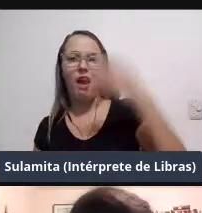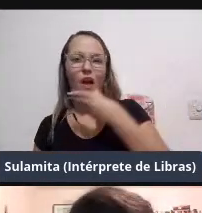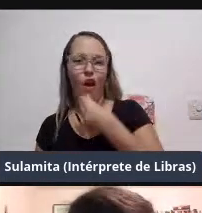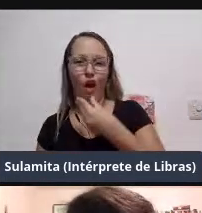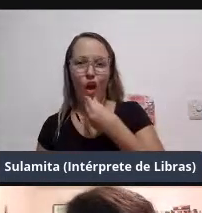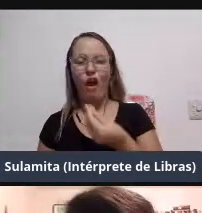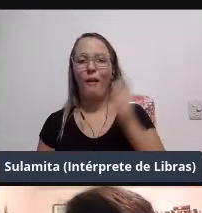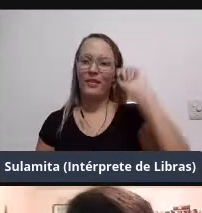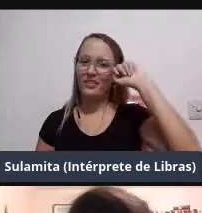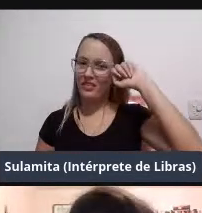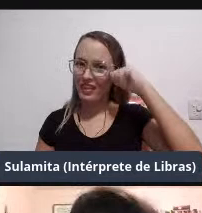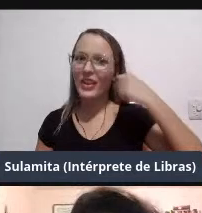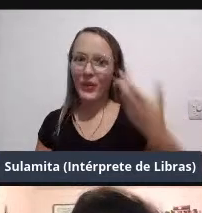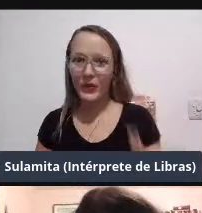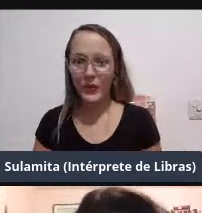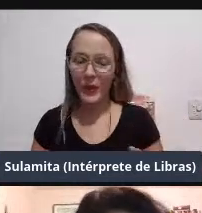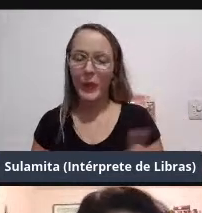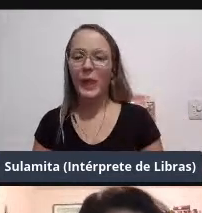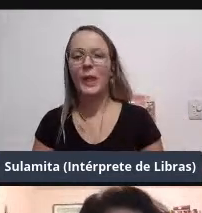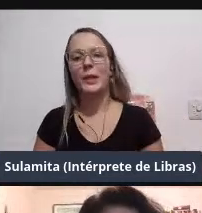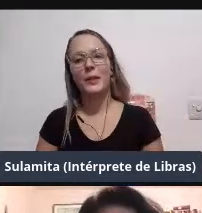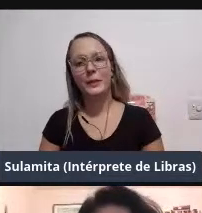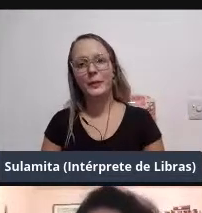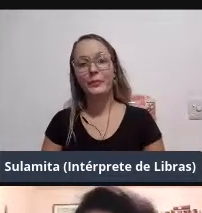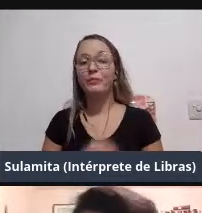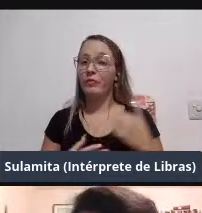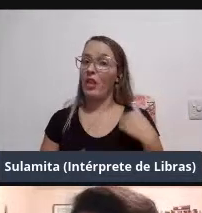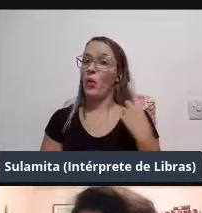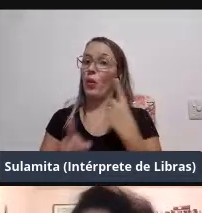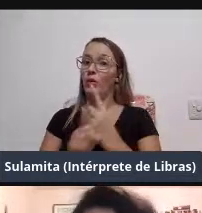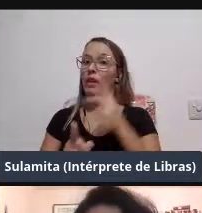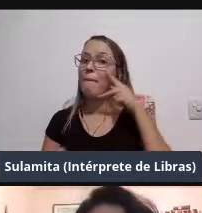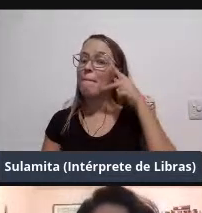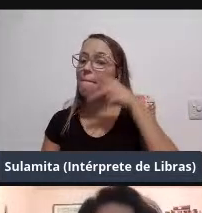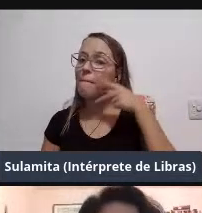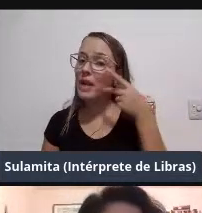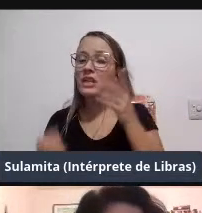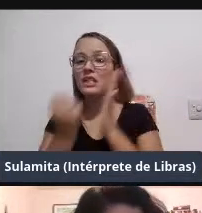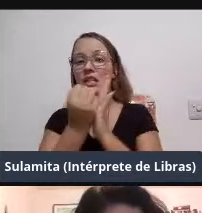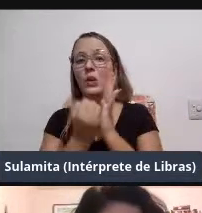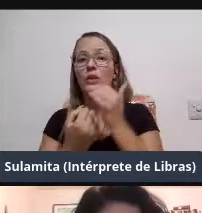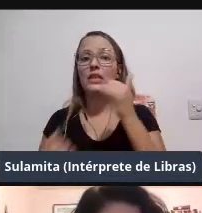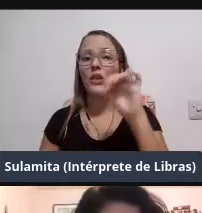ainda só homens, que eu encontrei na Paraíba no final do 19.